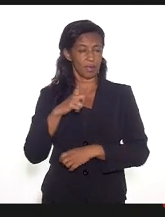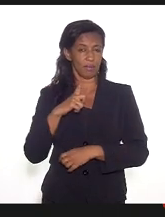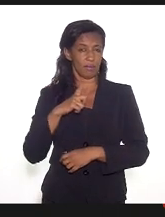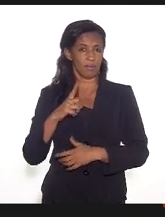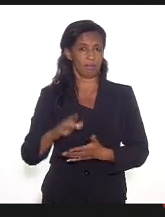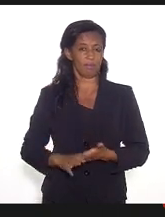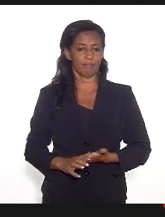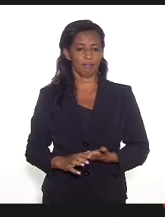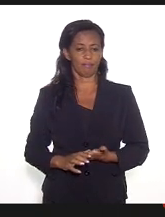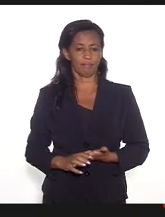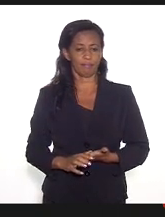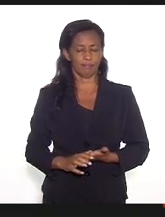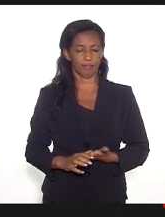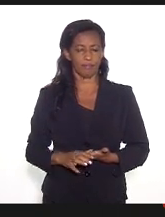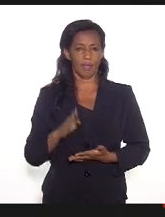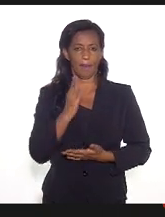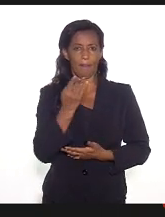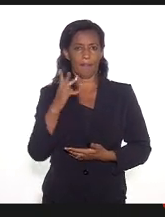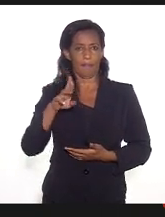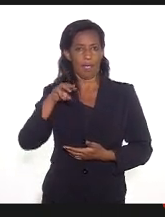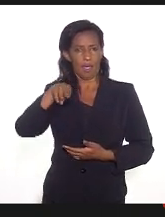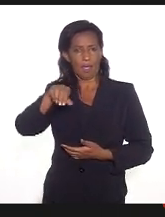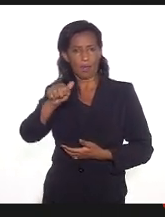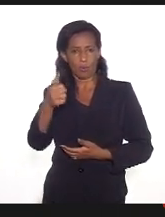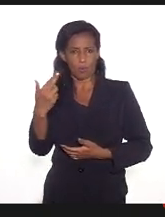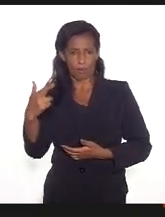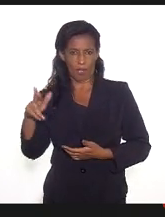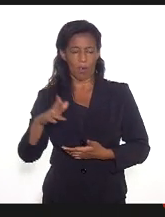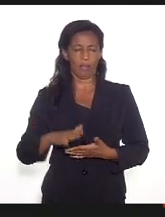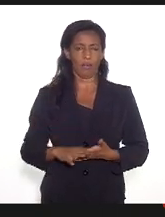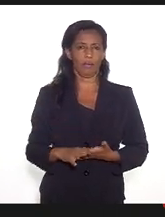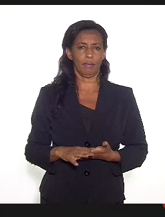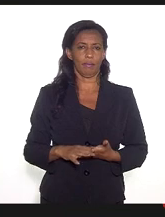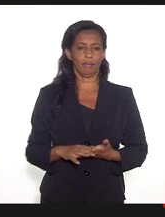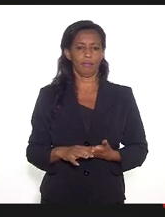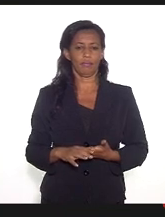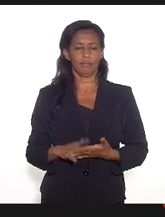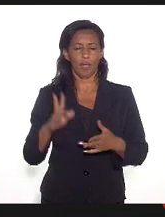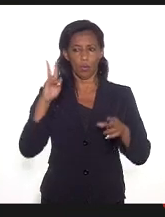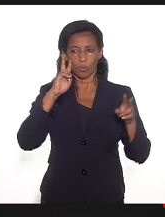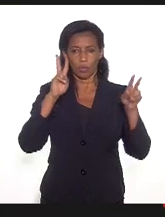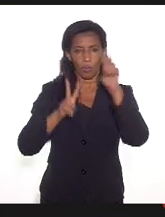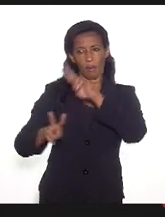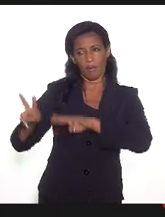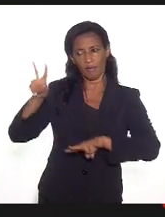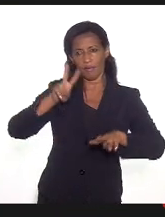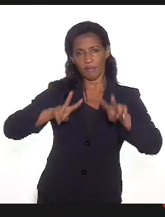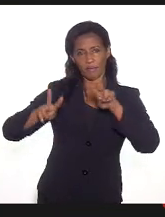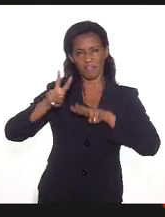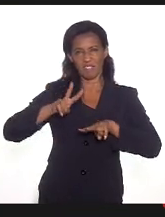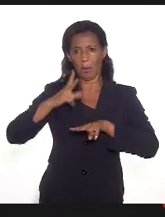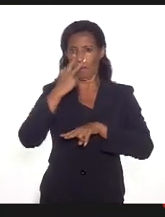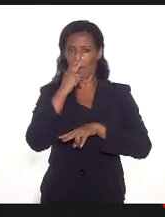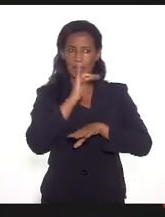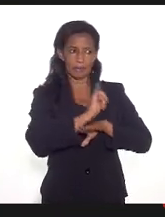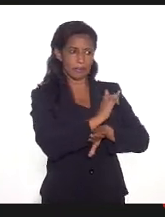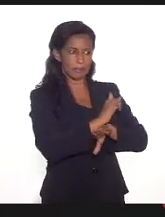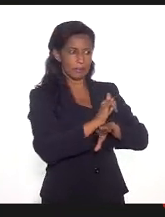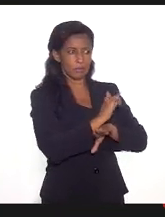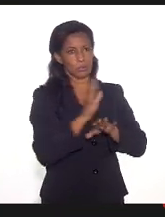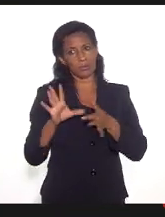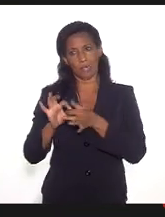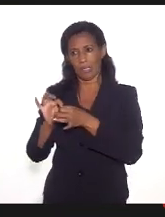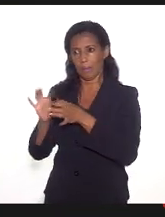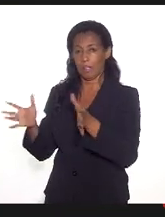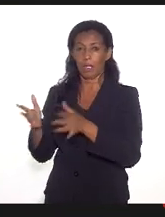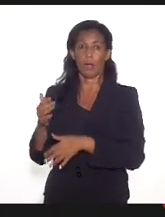porque eu participei ativamente da BR do Mar. Ela, por alguns, tem uma visão liberal, para outros tem uma visão estatizante,